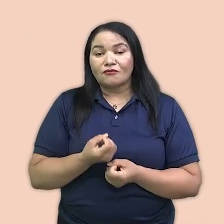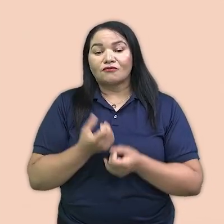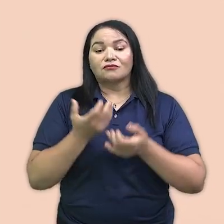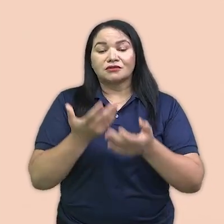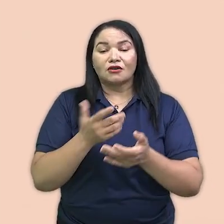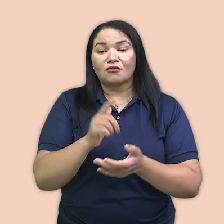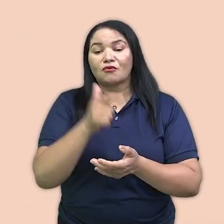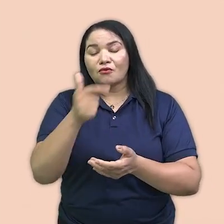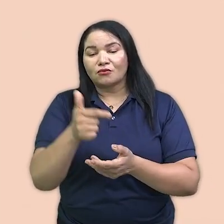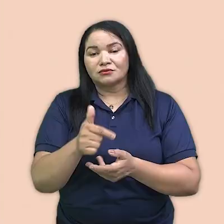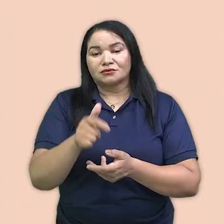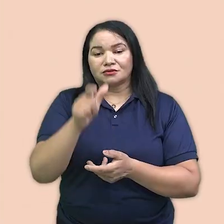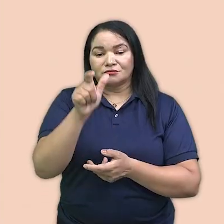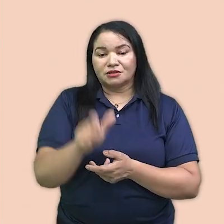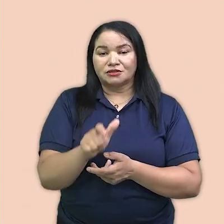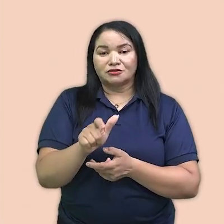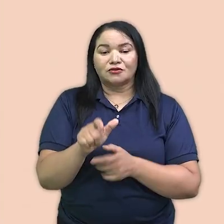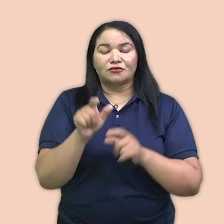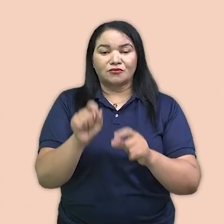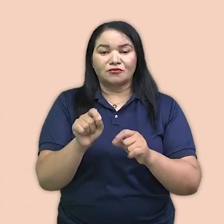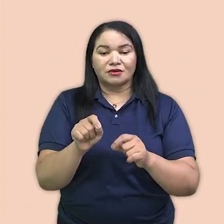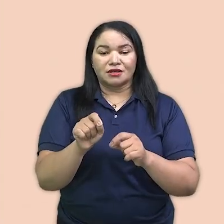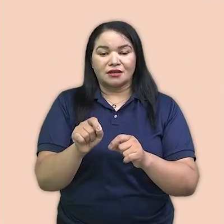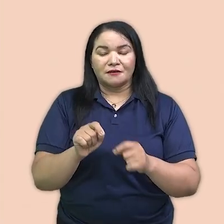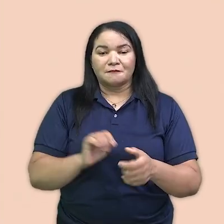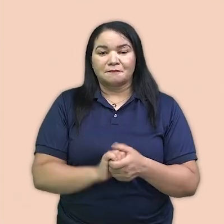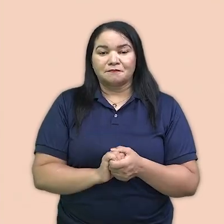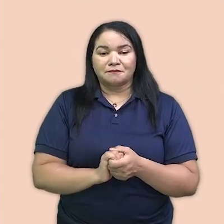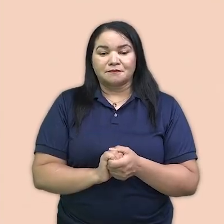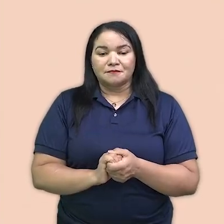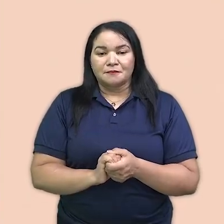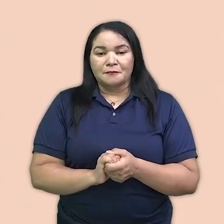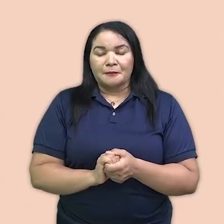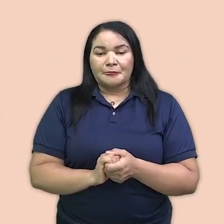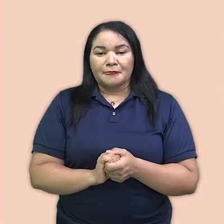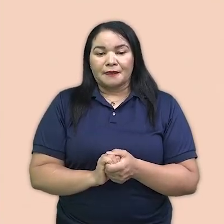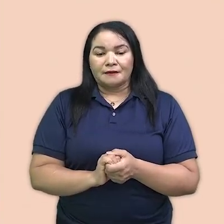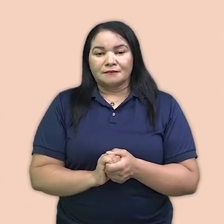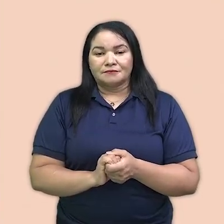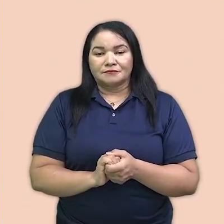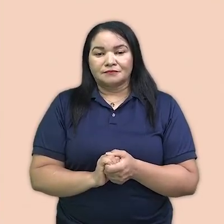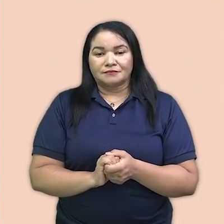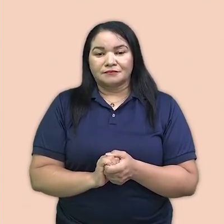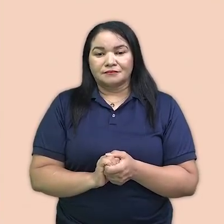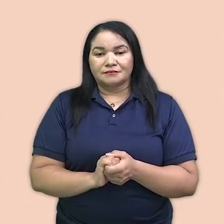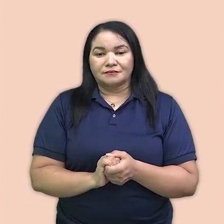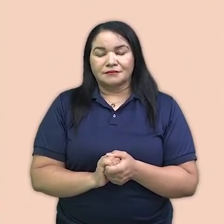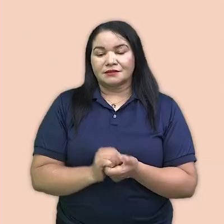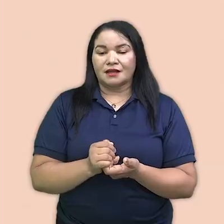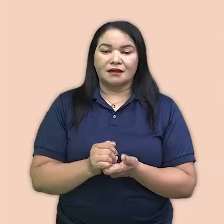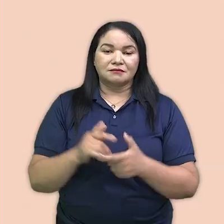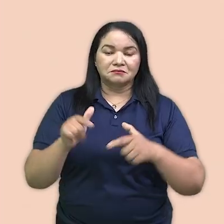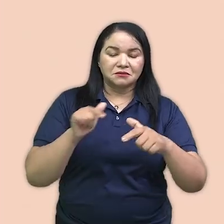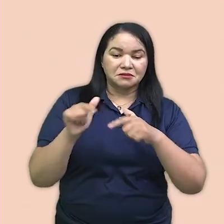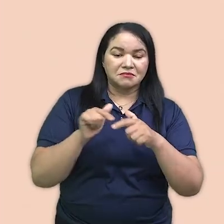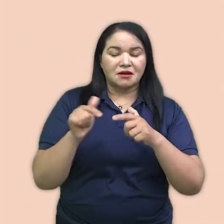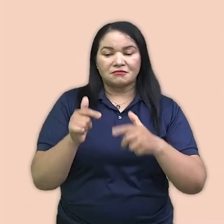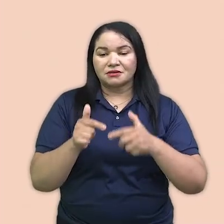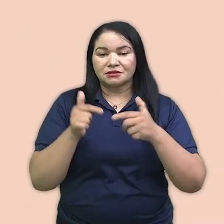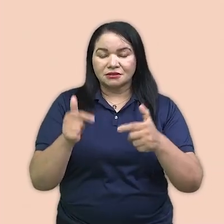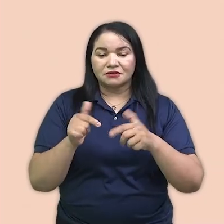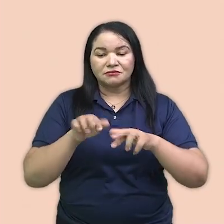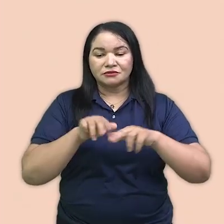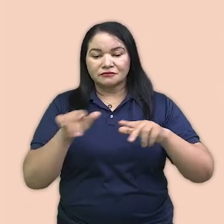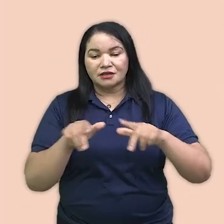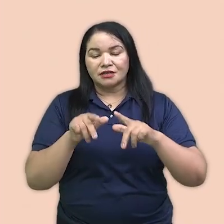estou entregando na mão de outros o destino, né? Da minha própria existência ali no dia a dia, daquilo